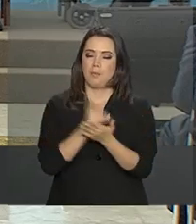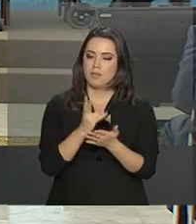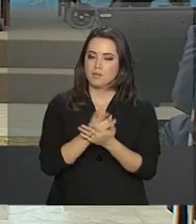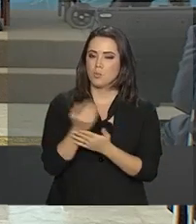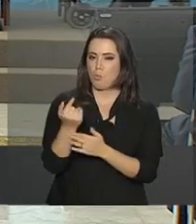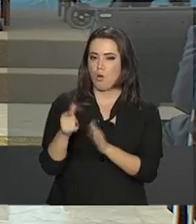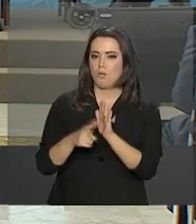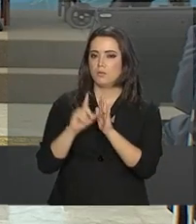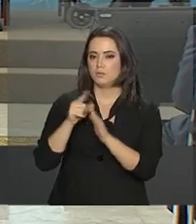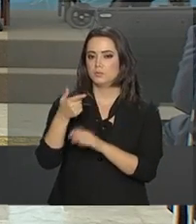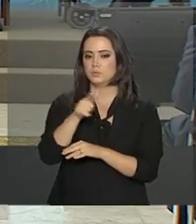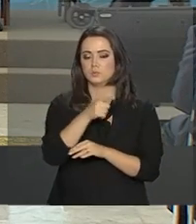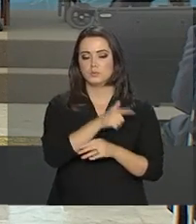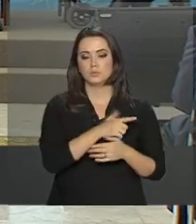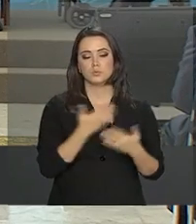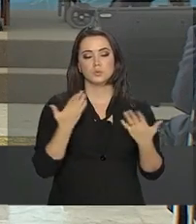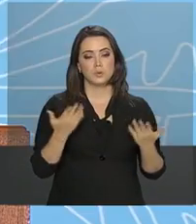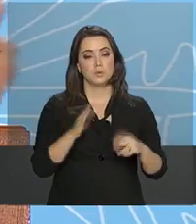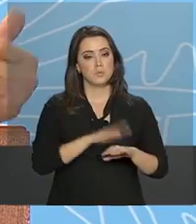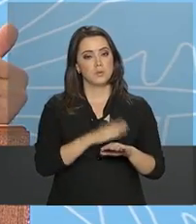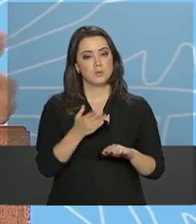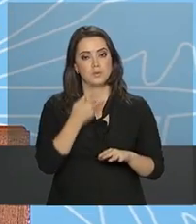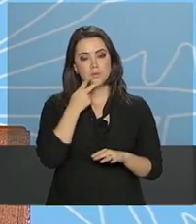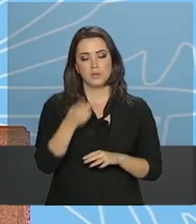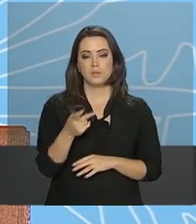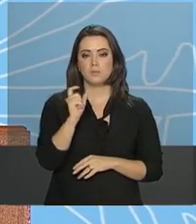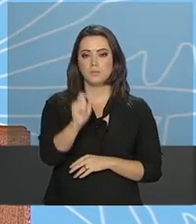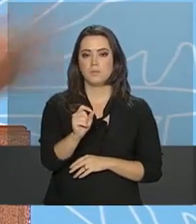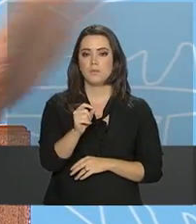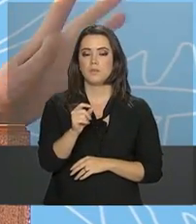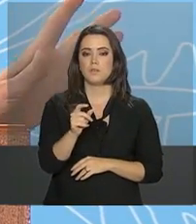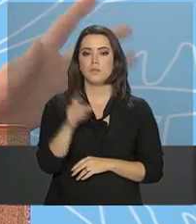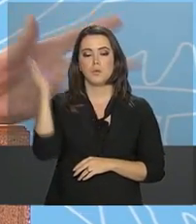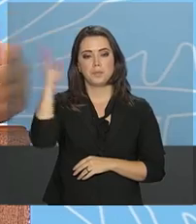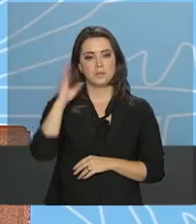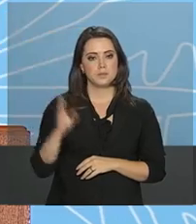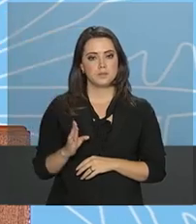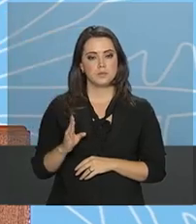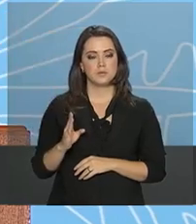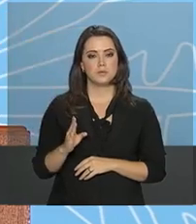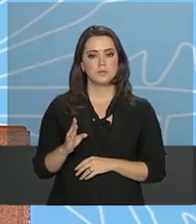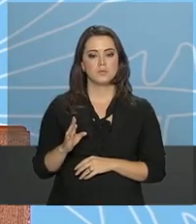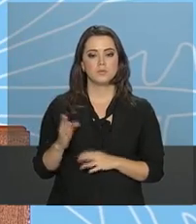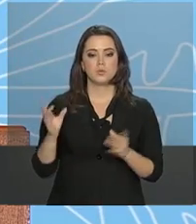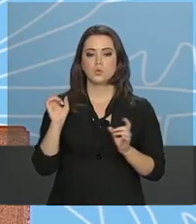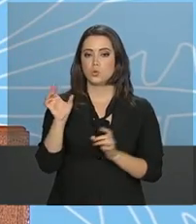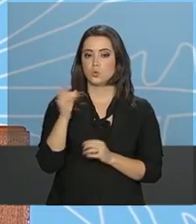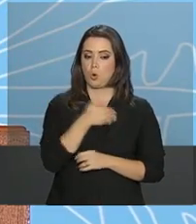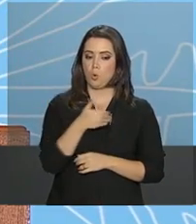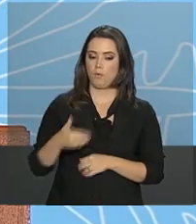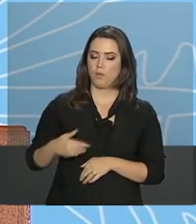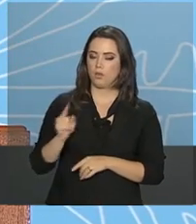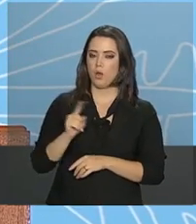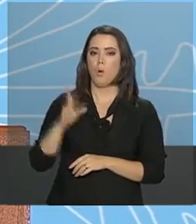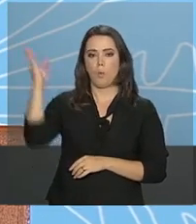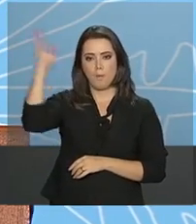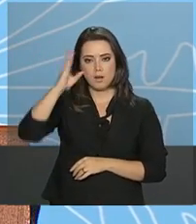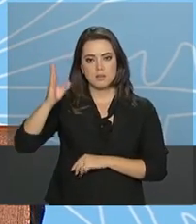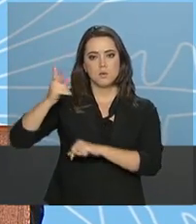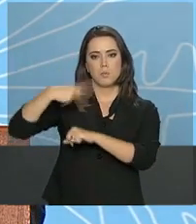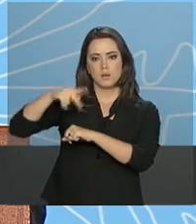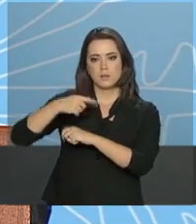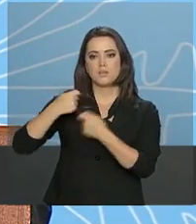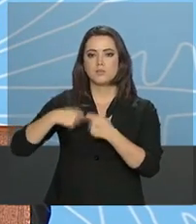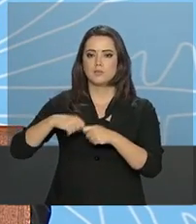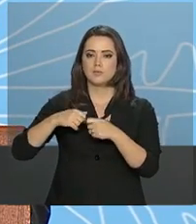fiz em vários outros instantes, e dizer o seguinte: o Brasil, não digo apenas o governo, mas o Brasil deve